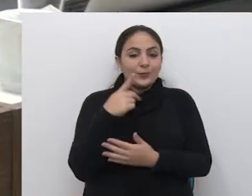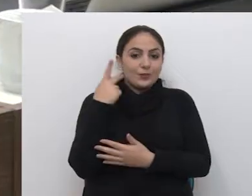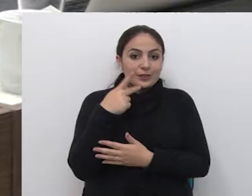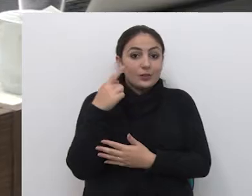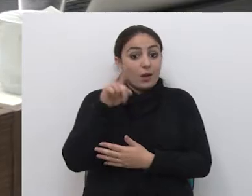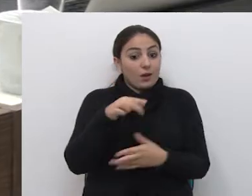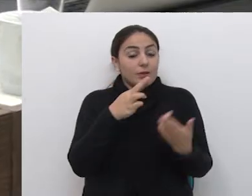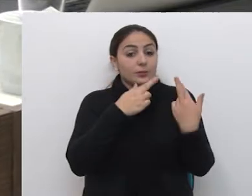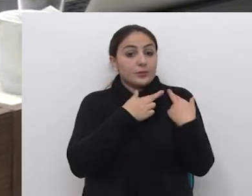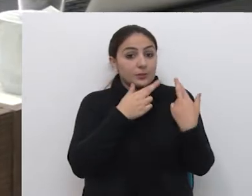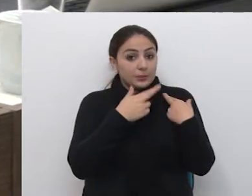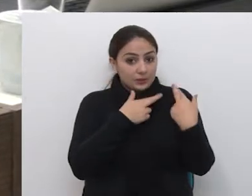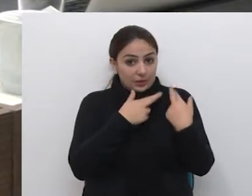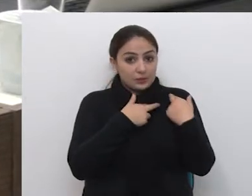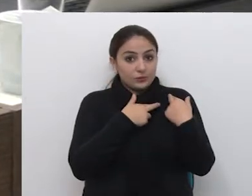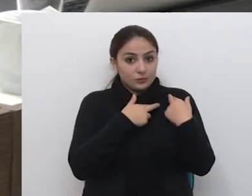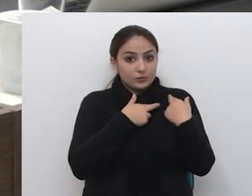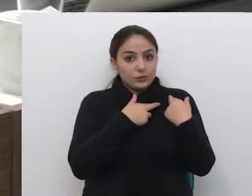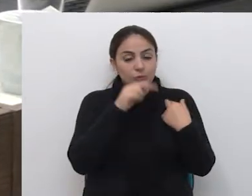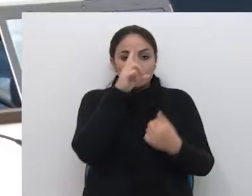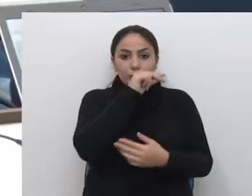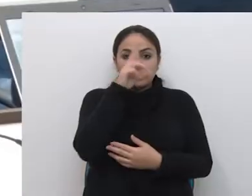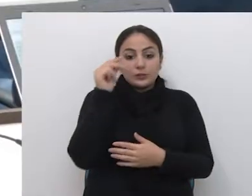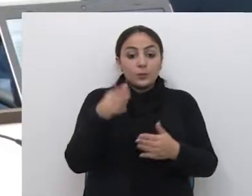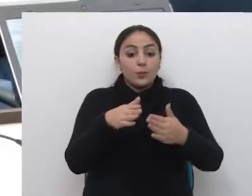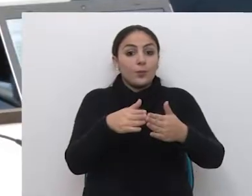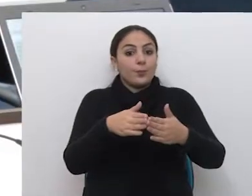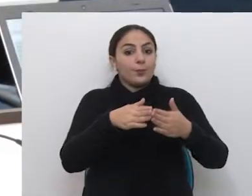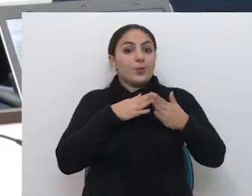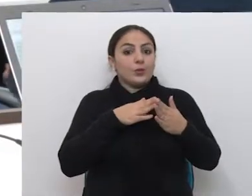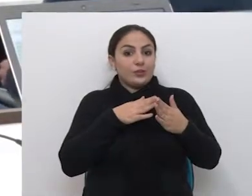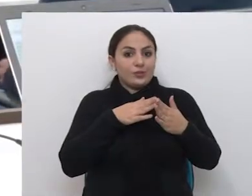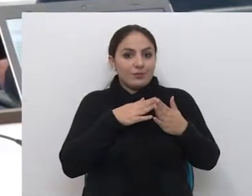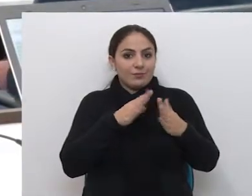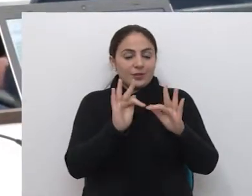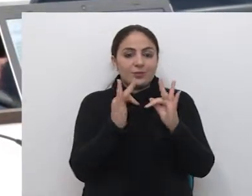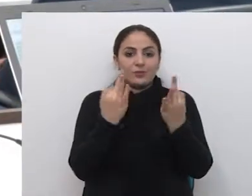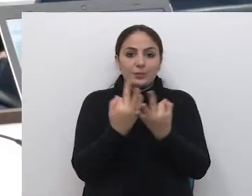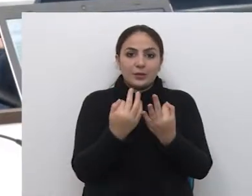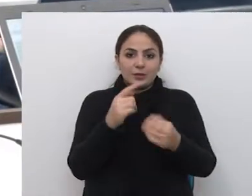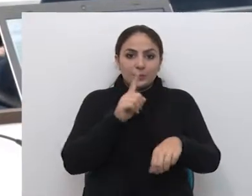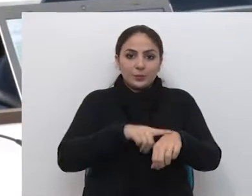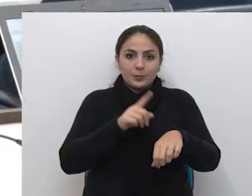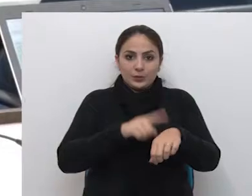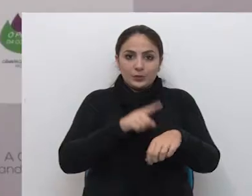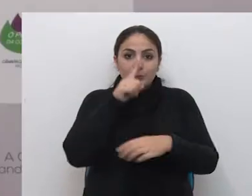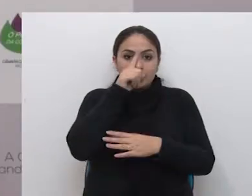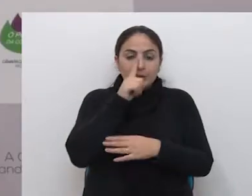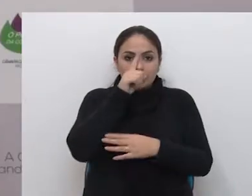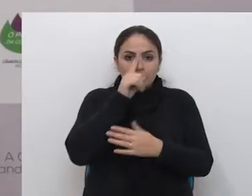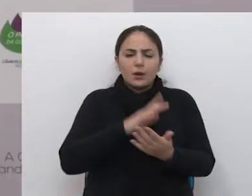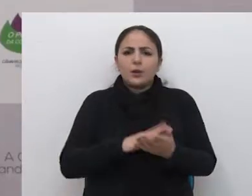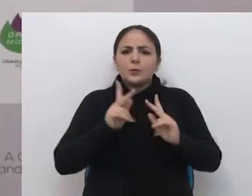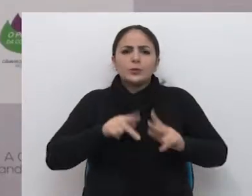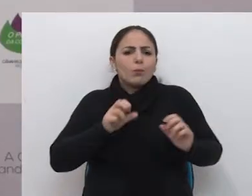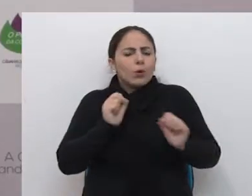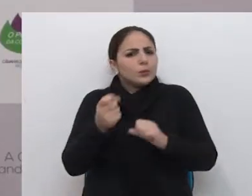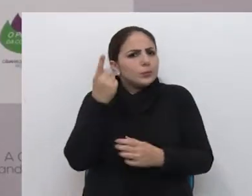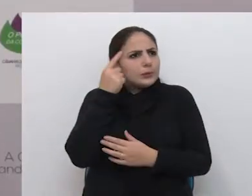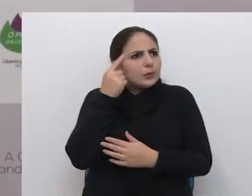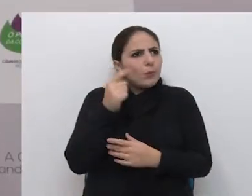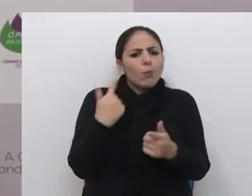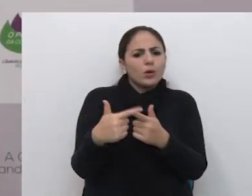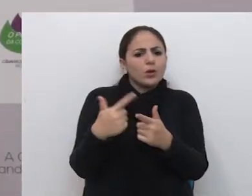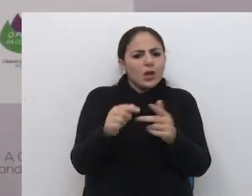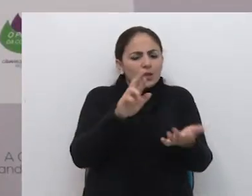Wesp, é responsabilidade do poder público proteger as famílias que estão em situação de risco. Alguém poderia perguntar, mas por que